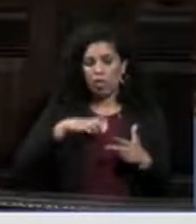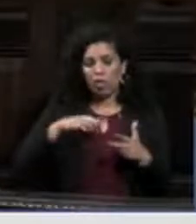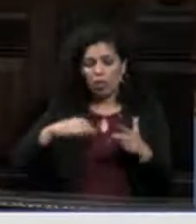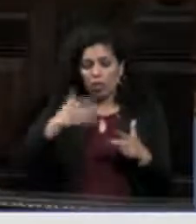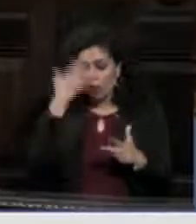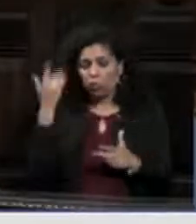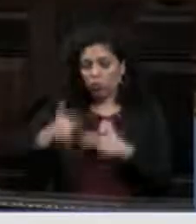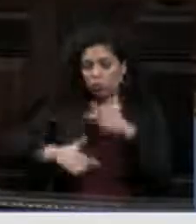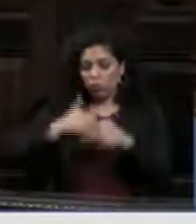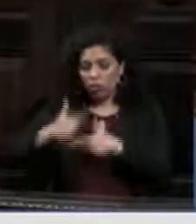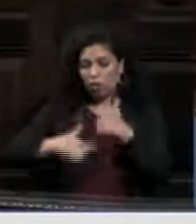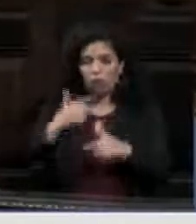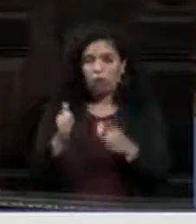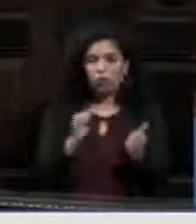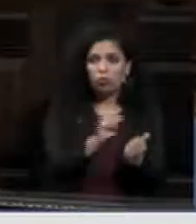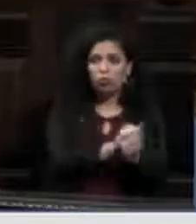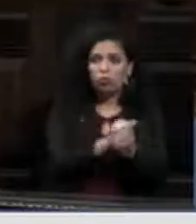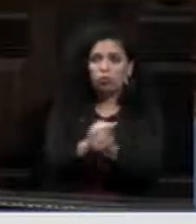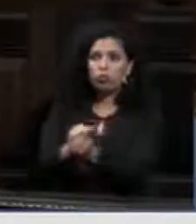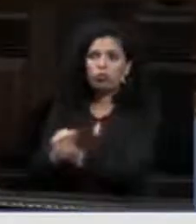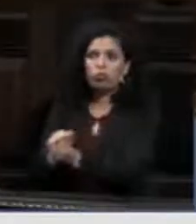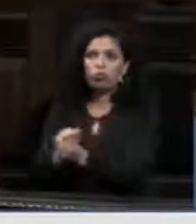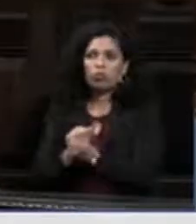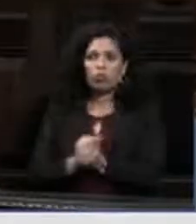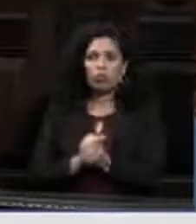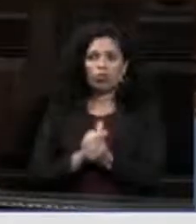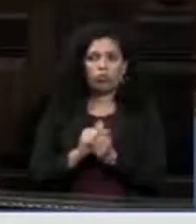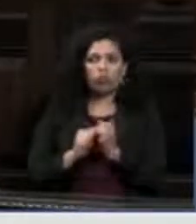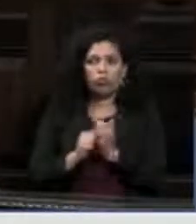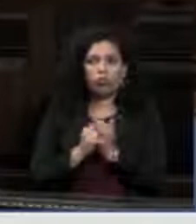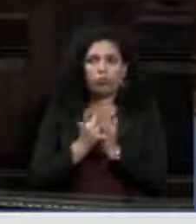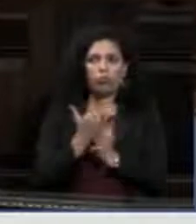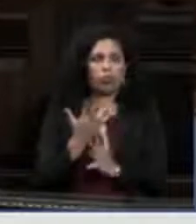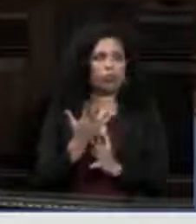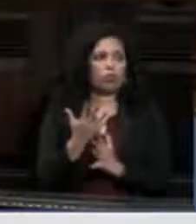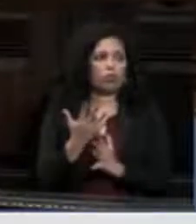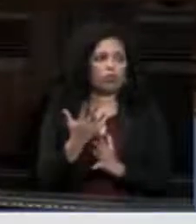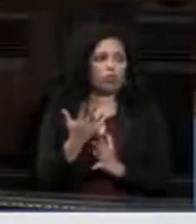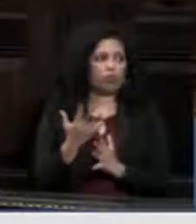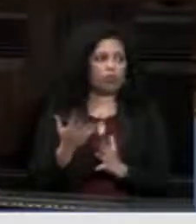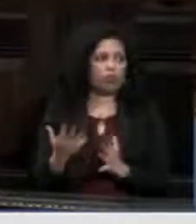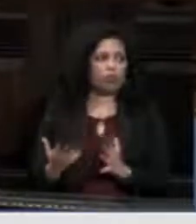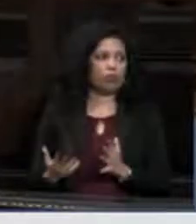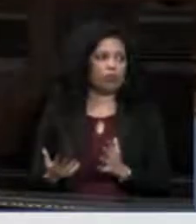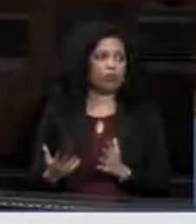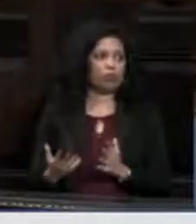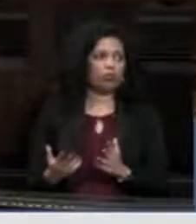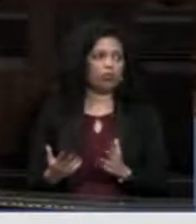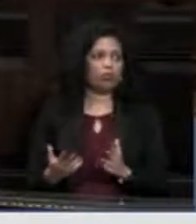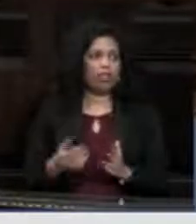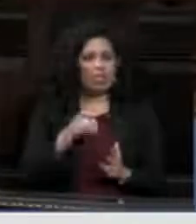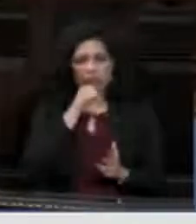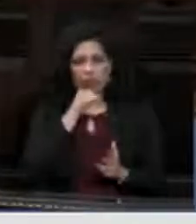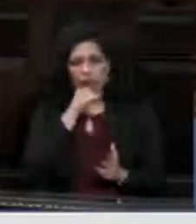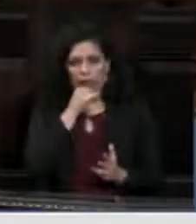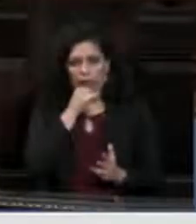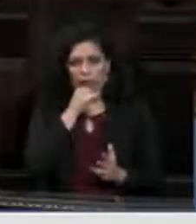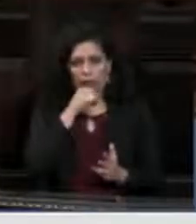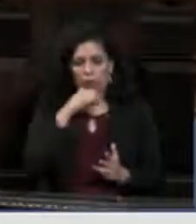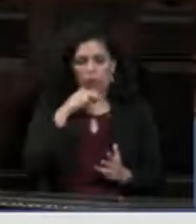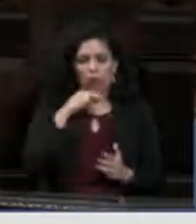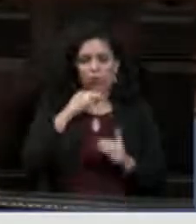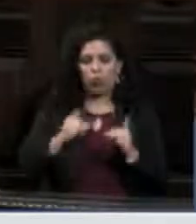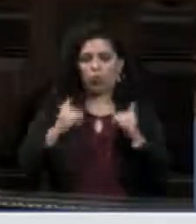os servidores, os trabalhadores do Poder Legislativo. No Ministério Público, embora não seja um poder,